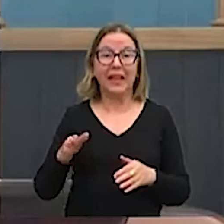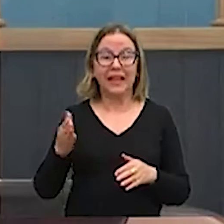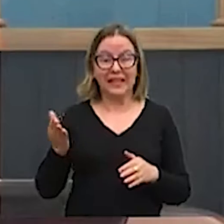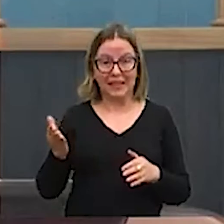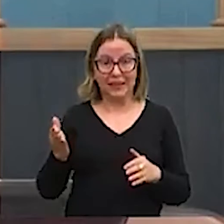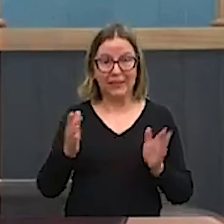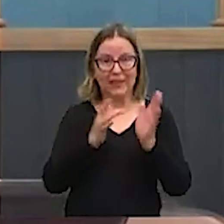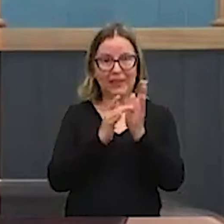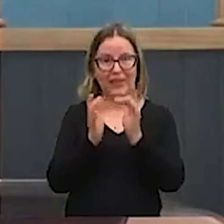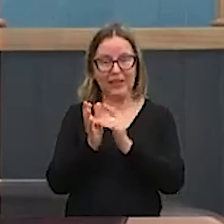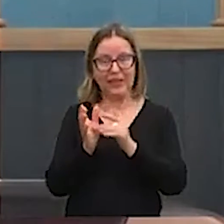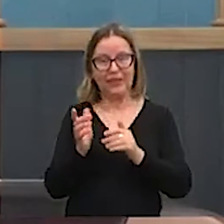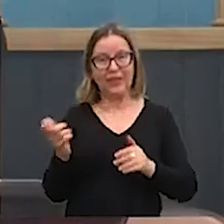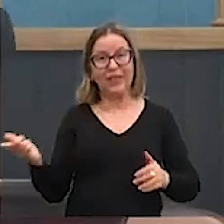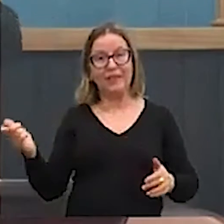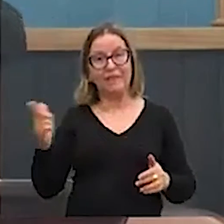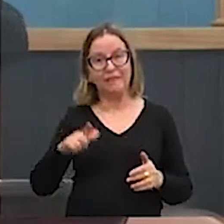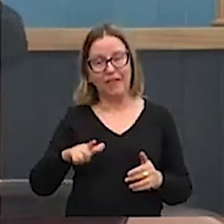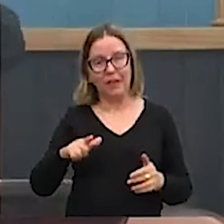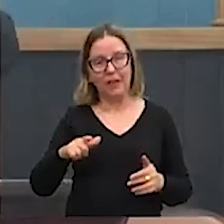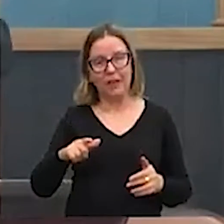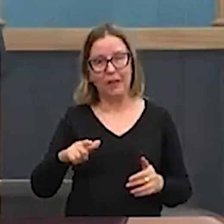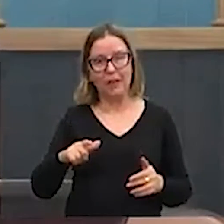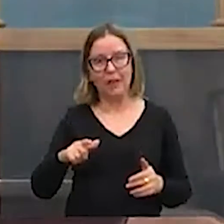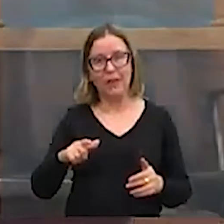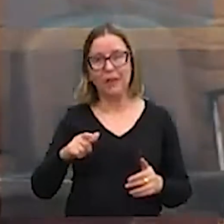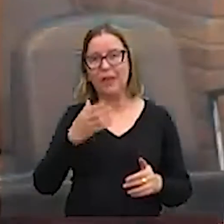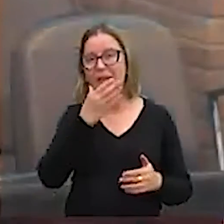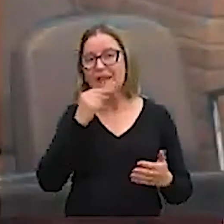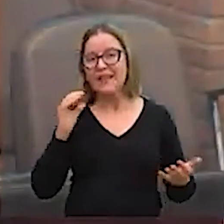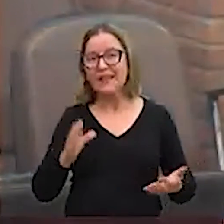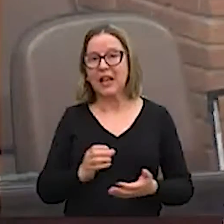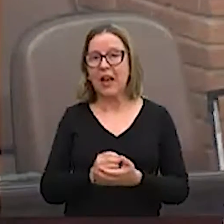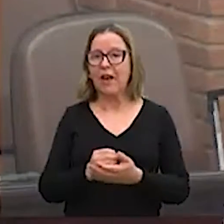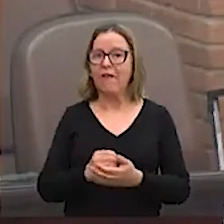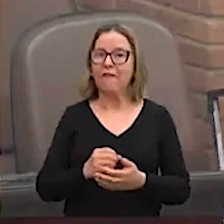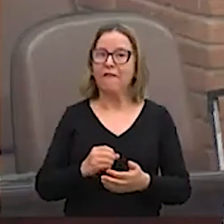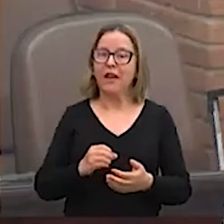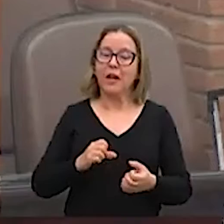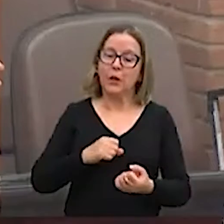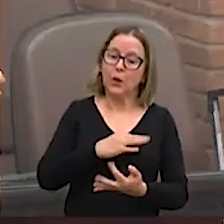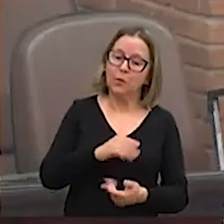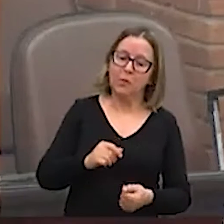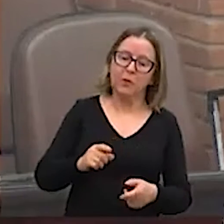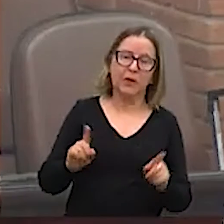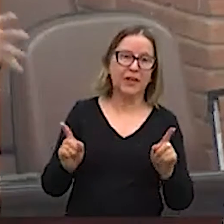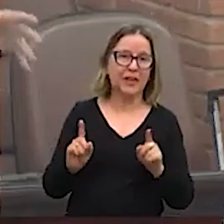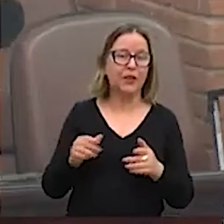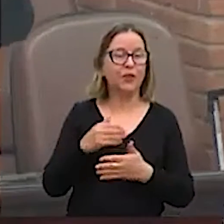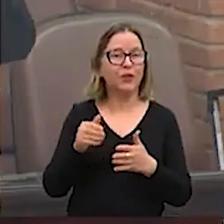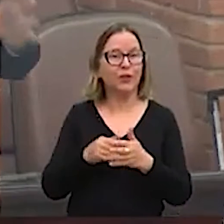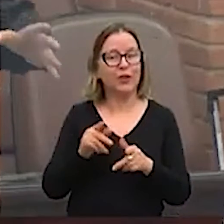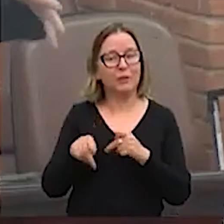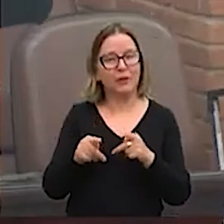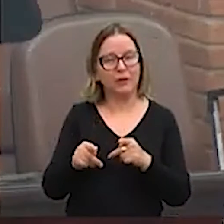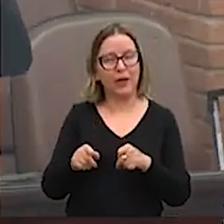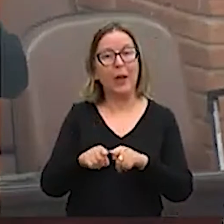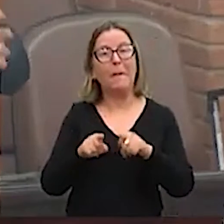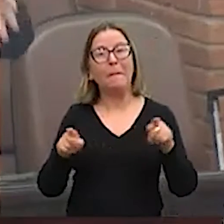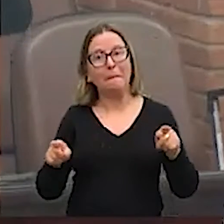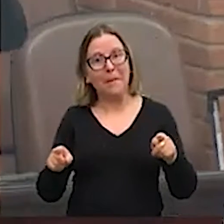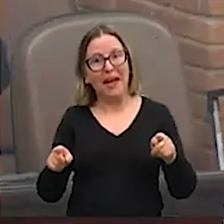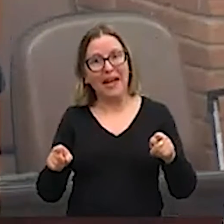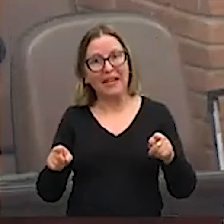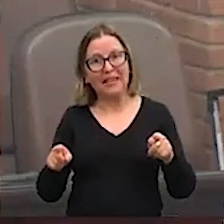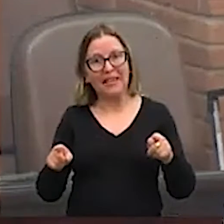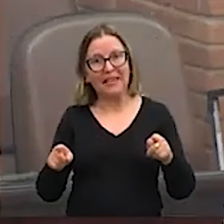Salvador do mundo, não de todas as pessoas do mundo, mas de todos aqueles que o